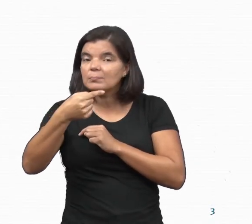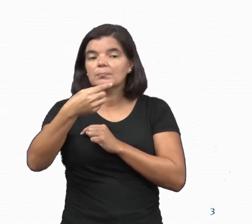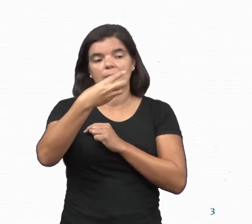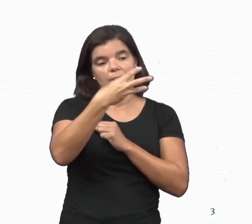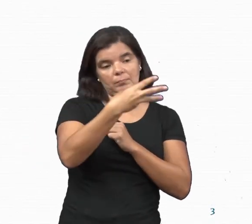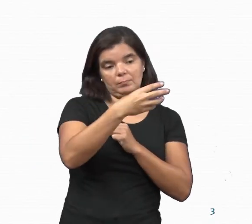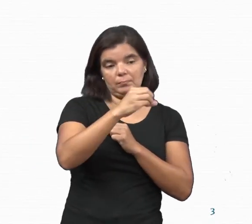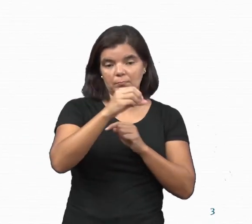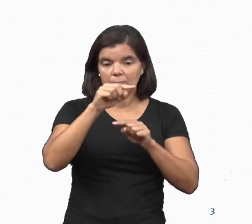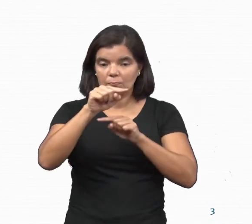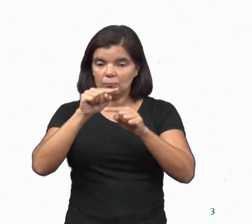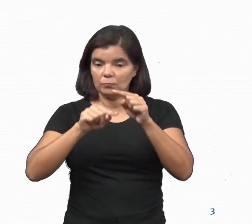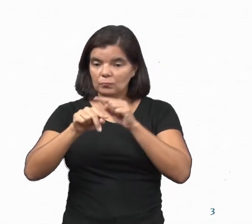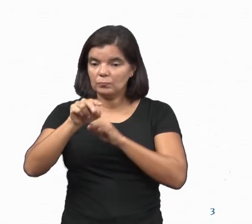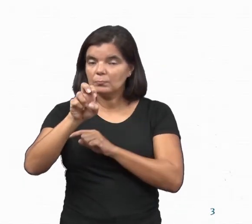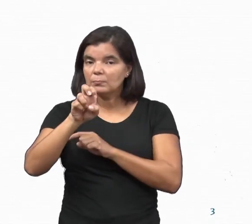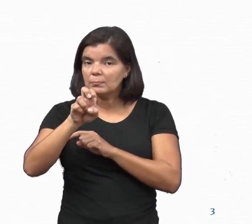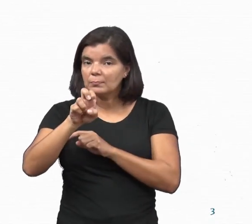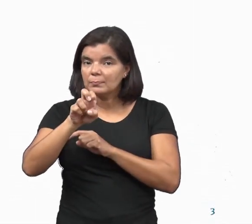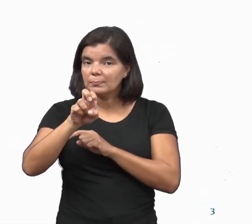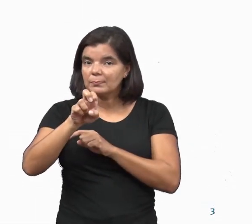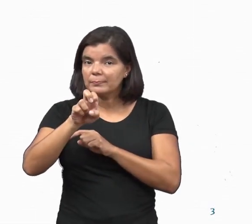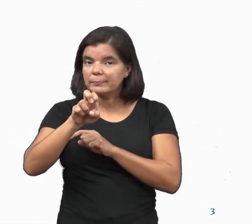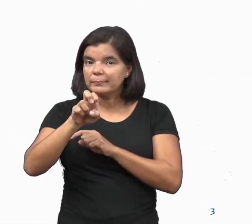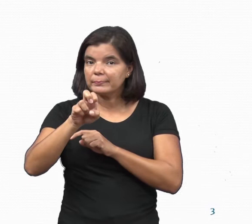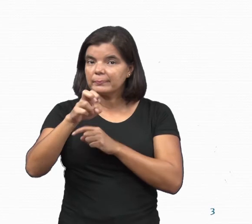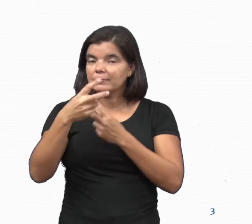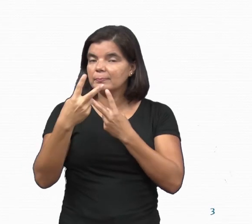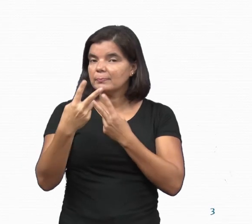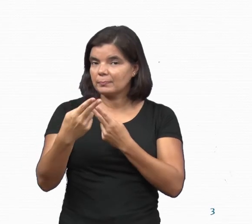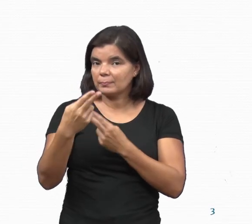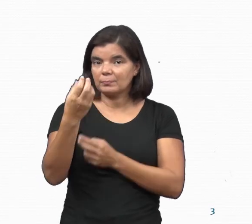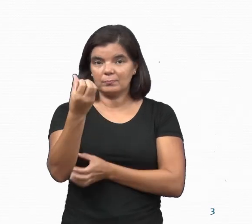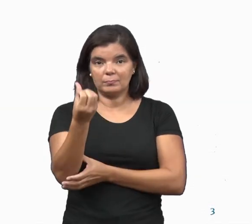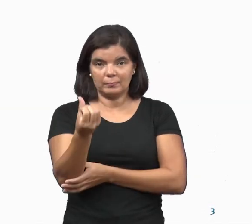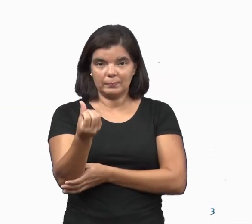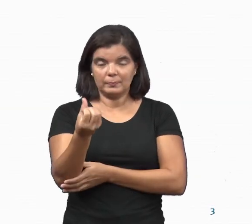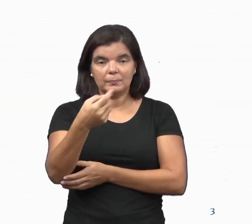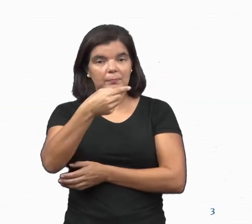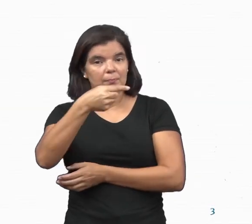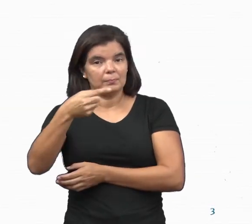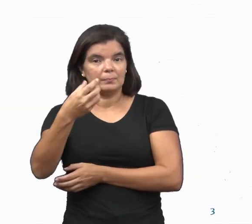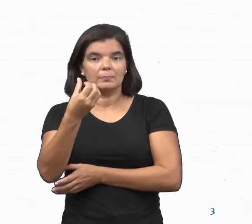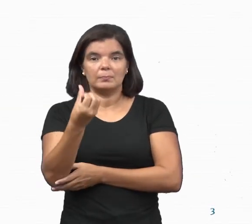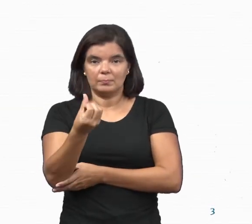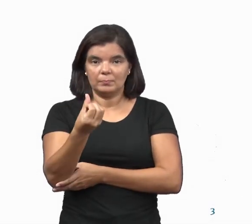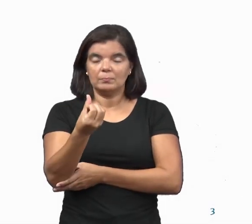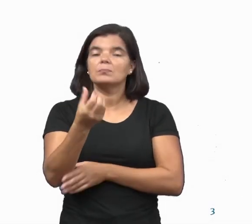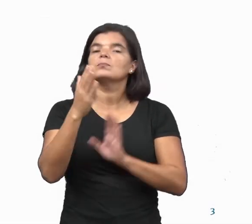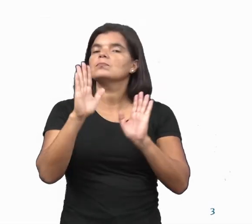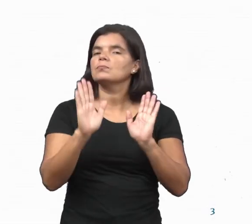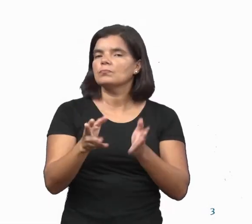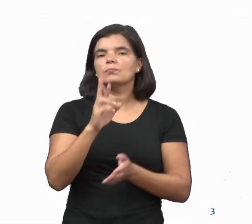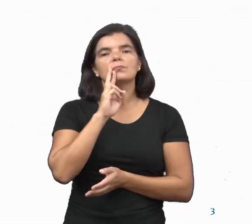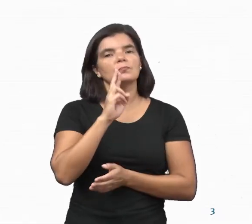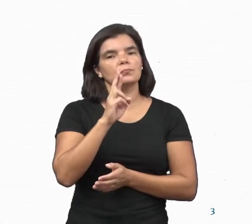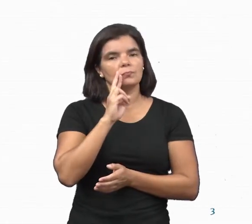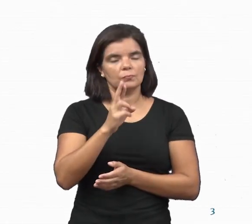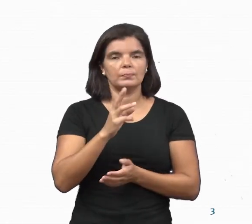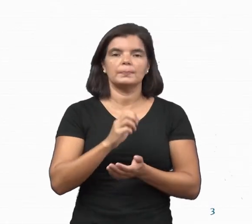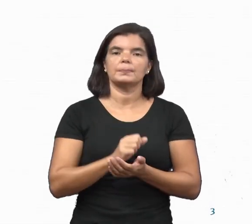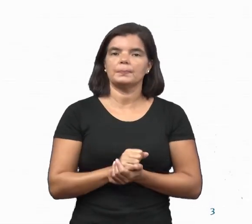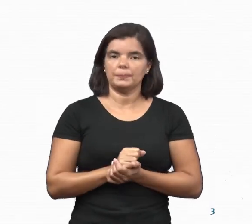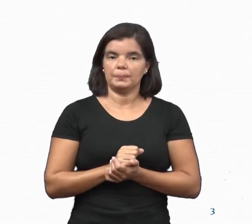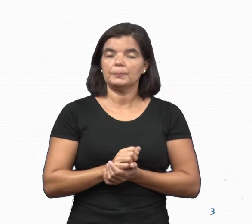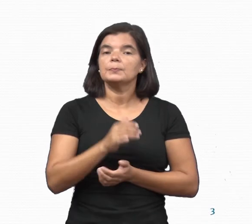30 dividido para 5 dá 6, menos 6. A gente resolveu essa nossa